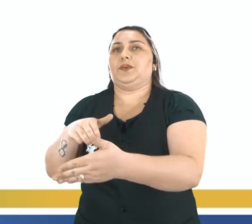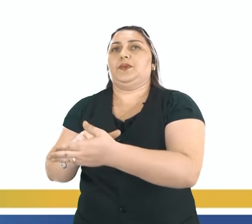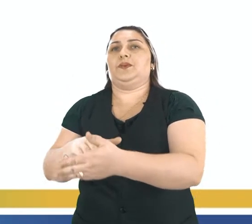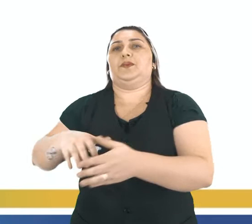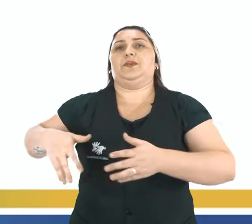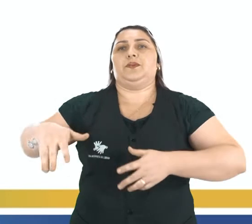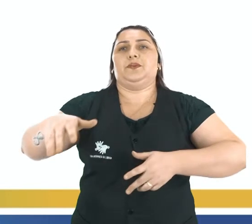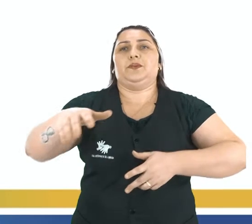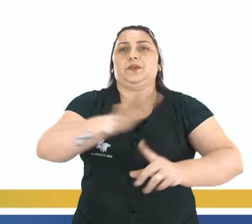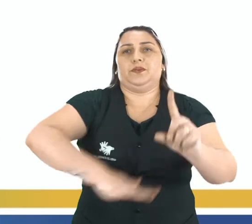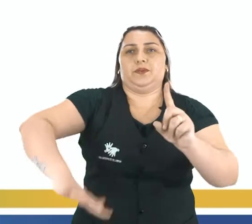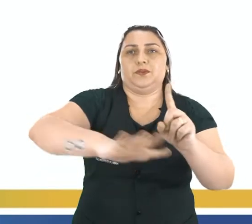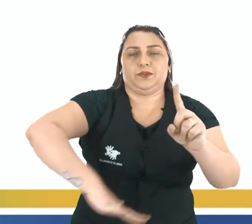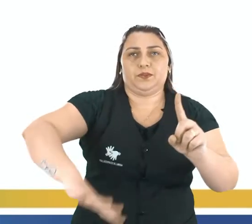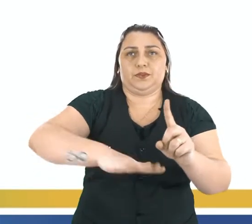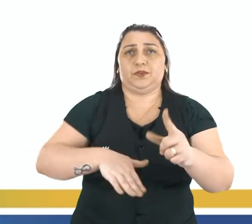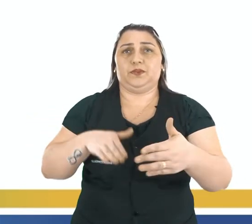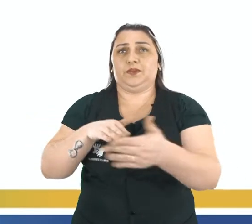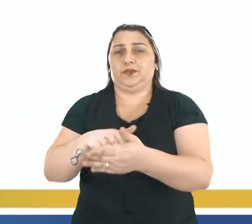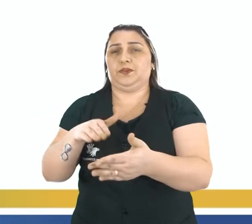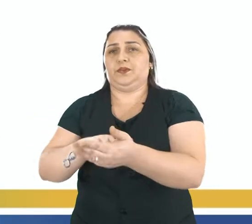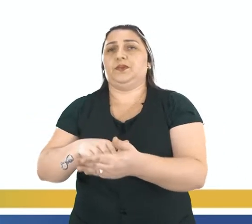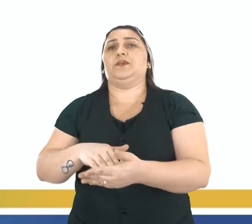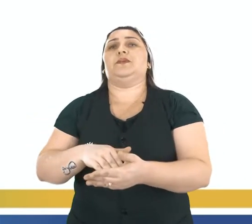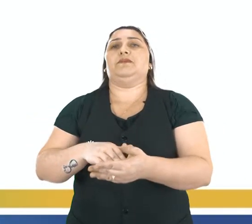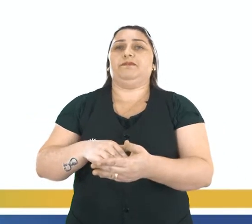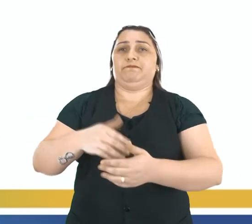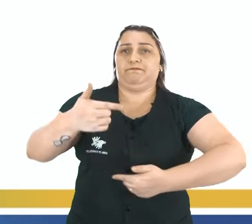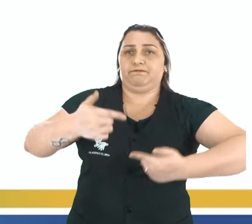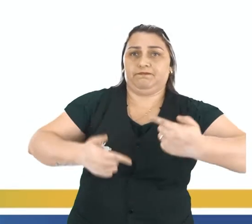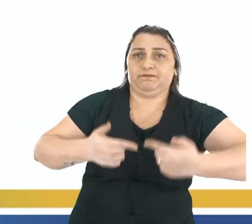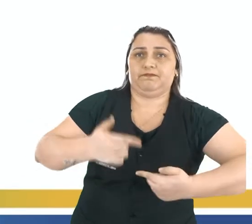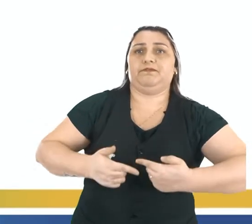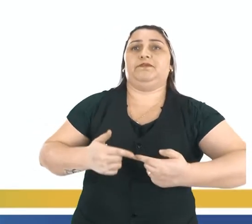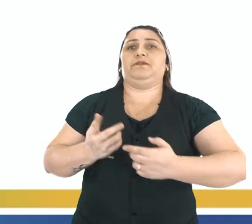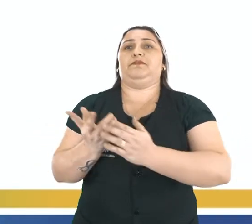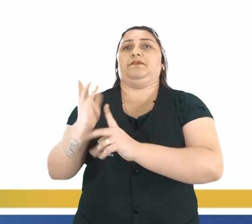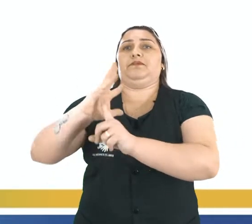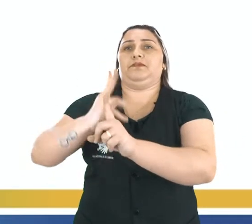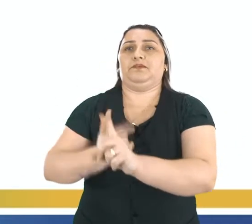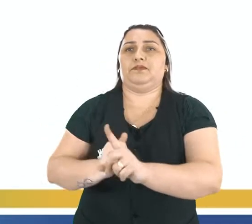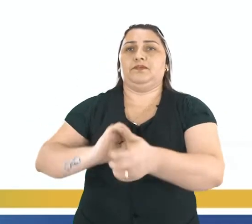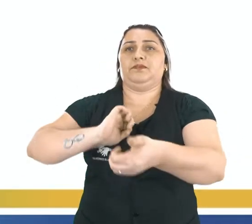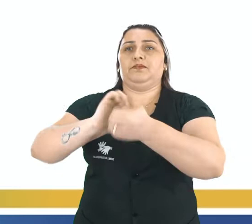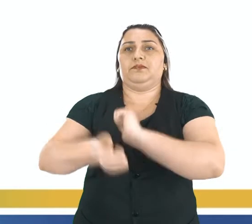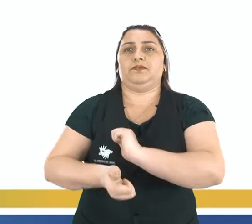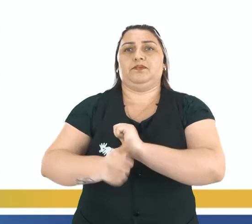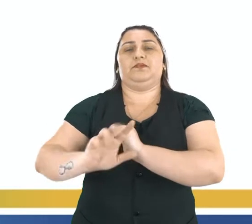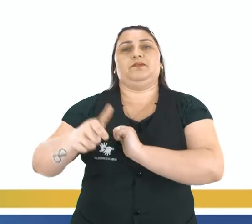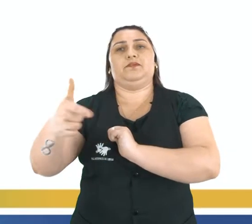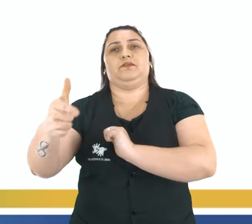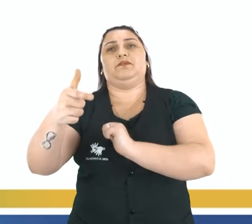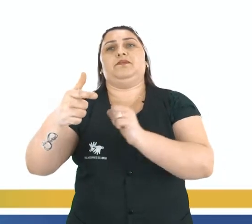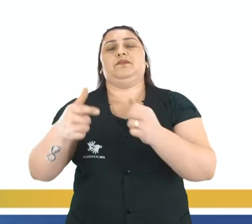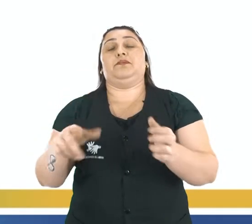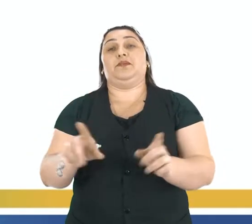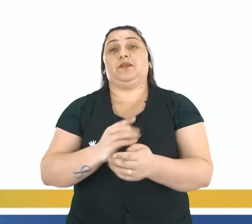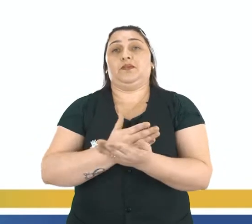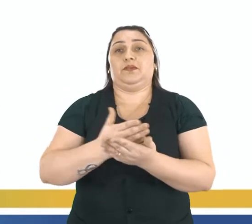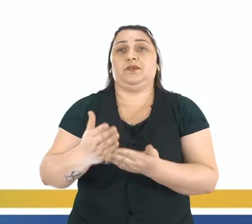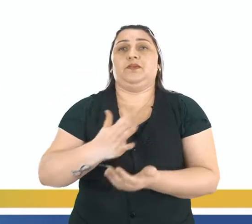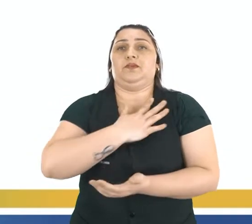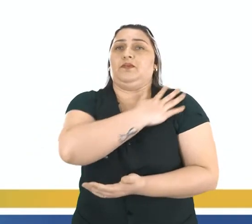oposição na sociedade. Essa oposição manifestou-se na política, nas artes, no esporte, etc. Desde o começo